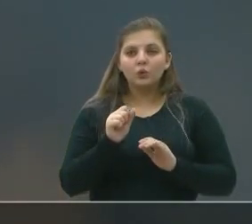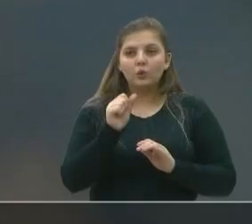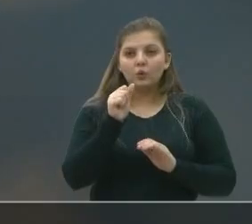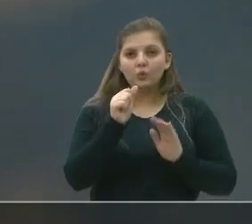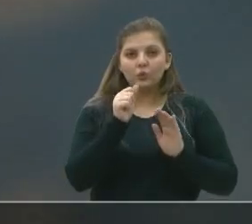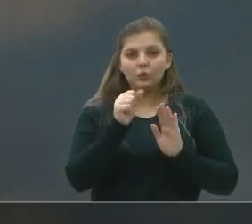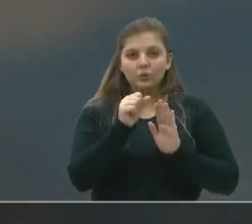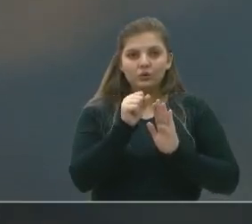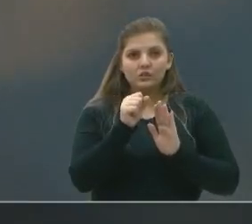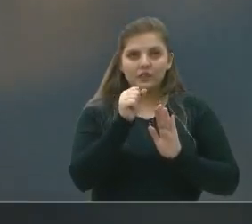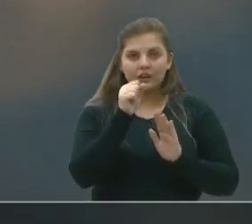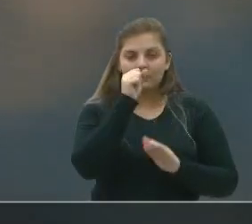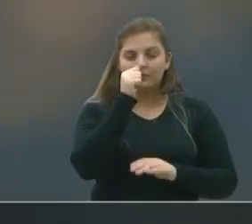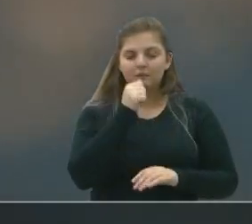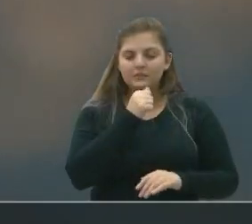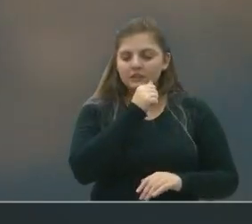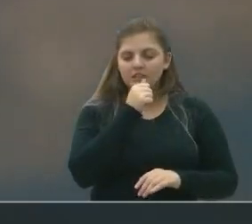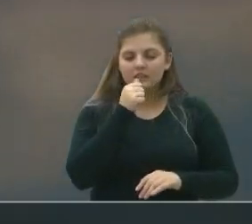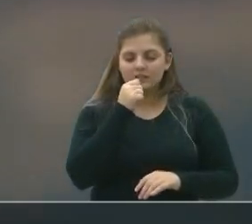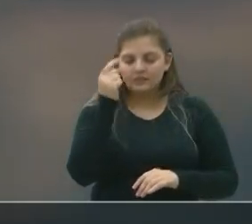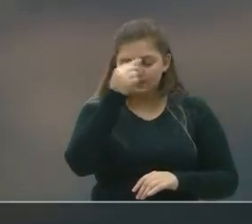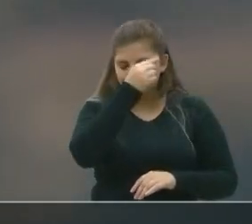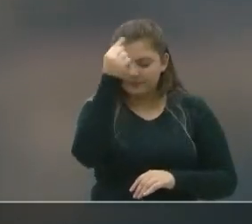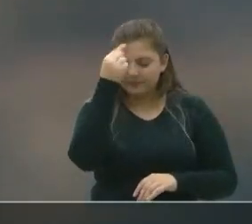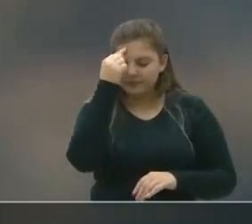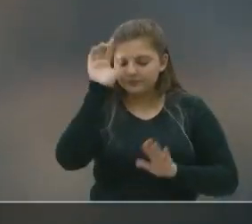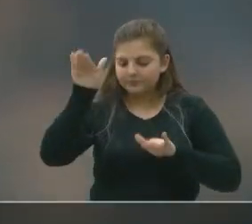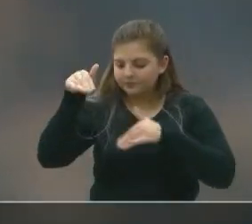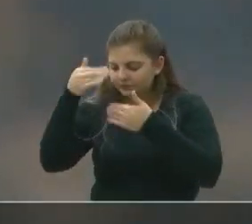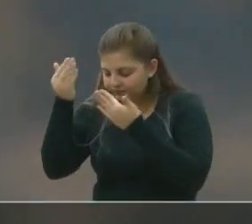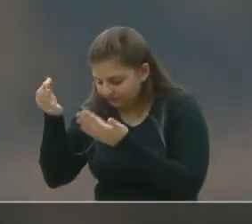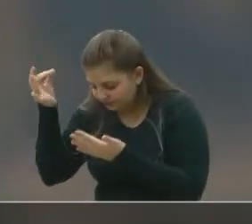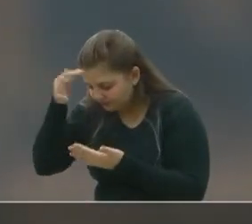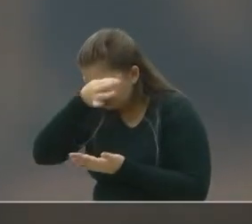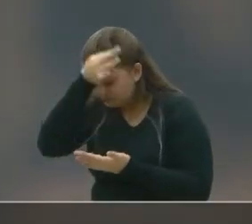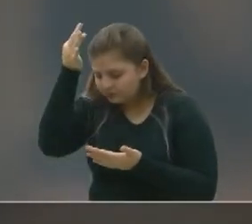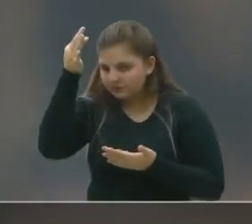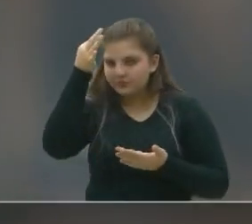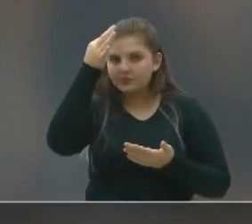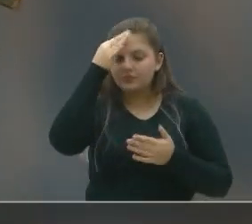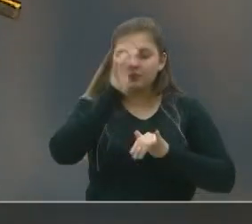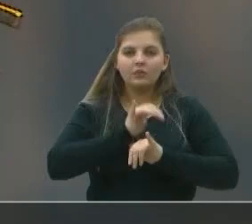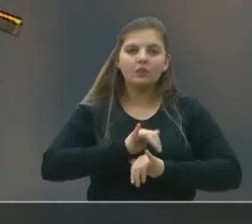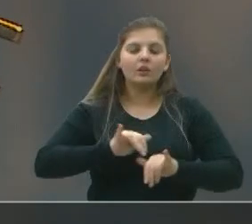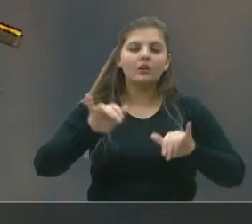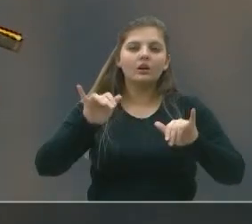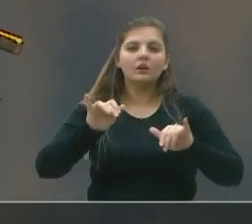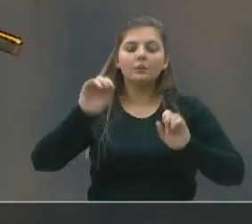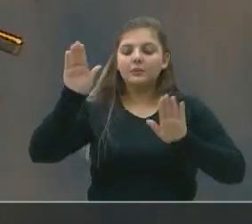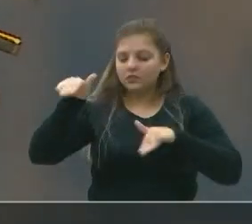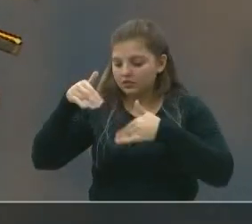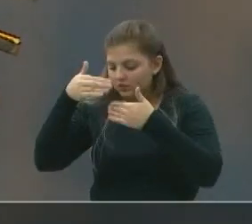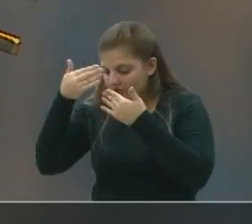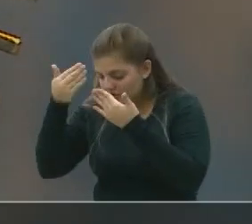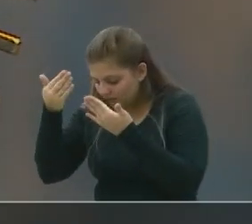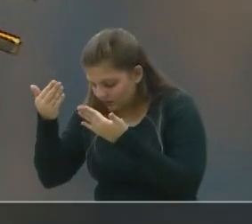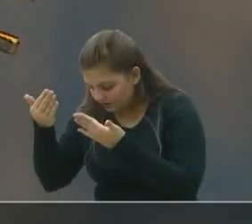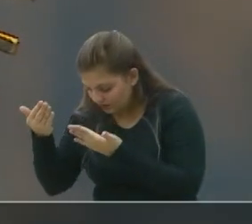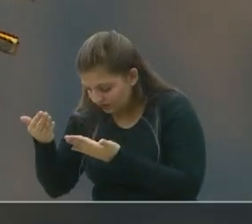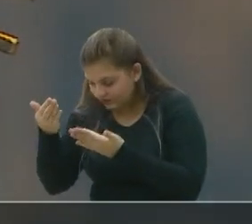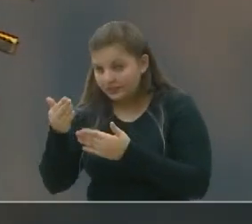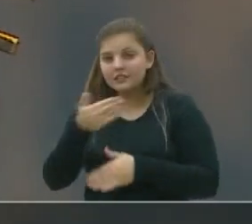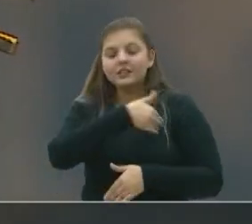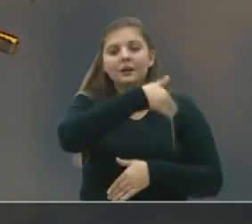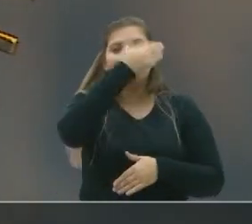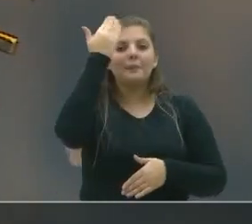altar. Bendito seja o Espírito Santo Paráclito. Bendita seja a grande Mãe de